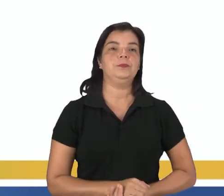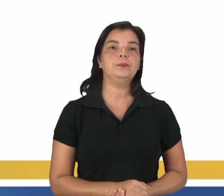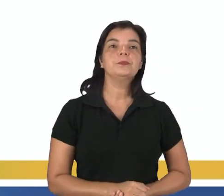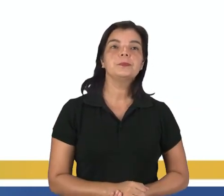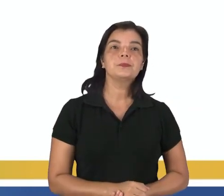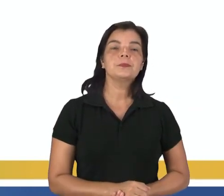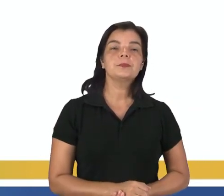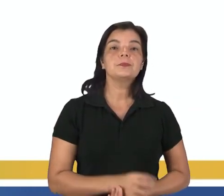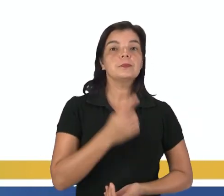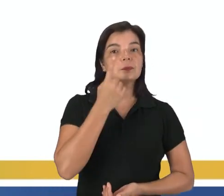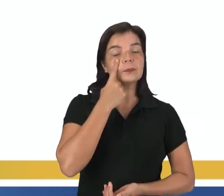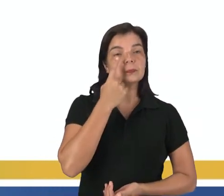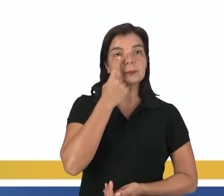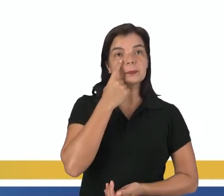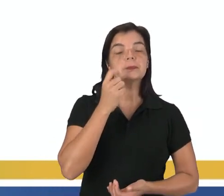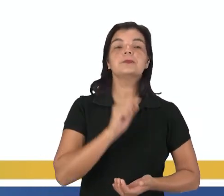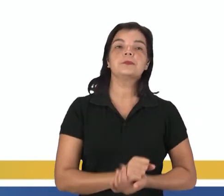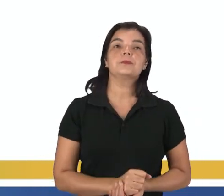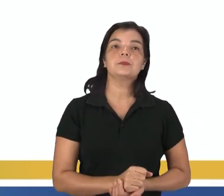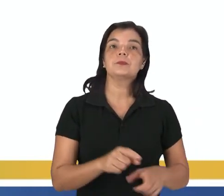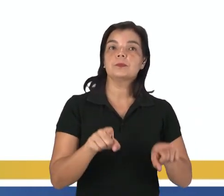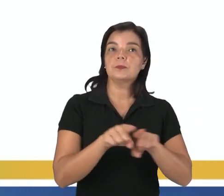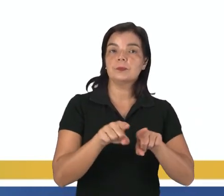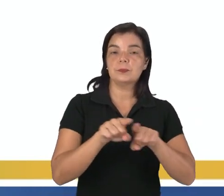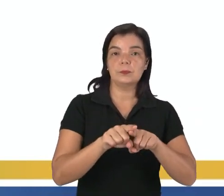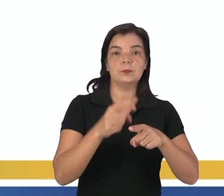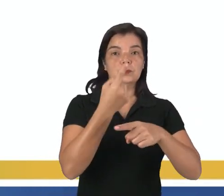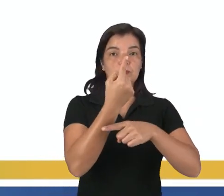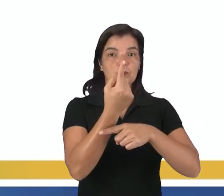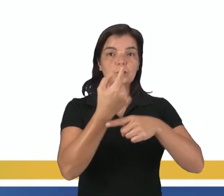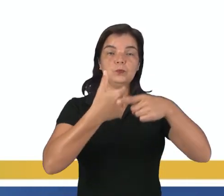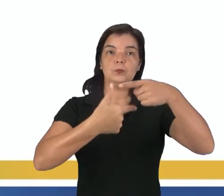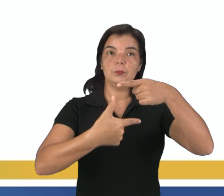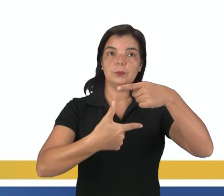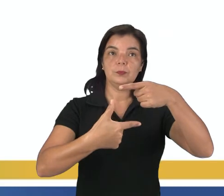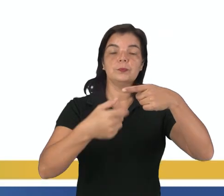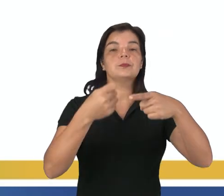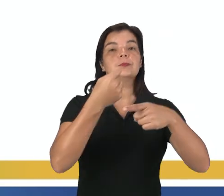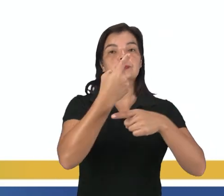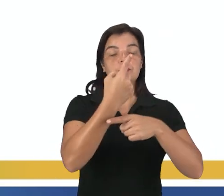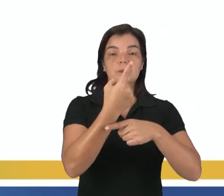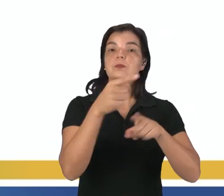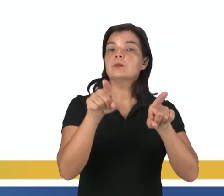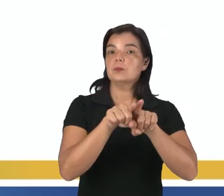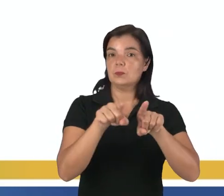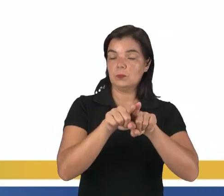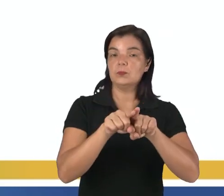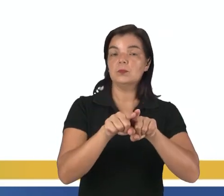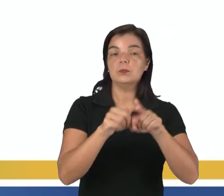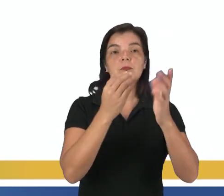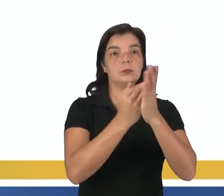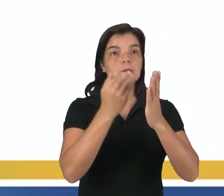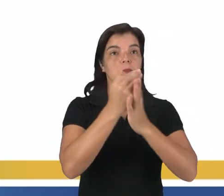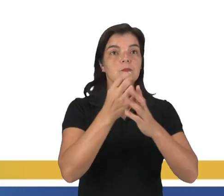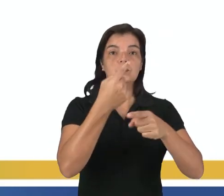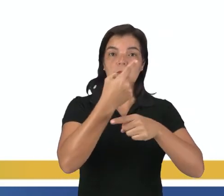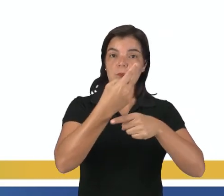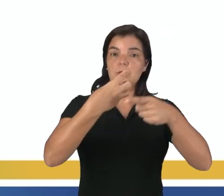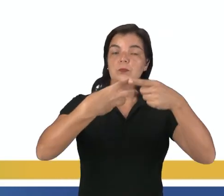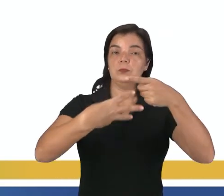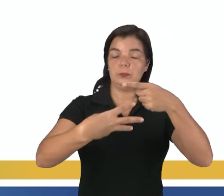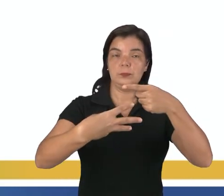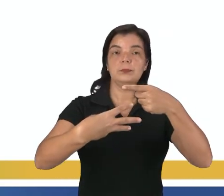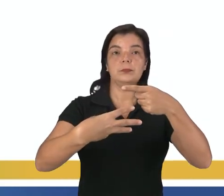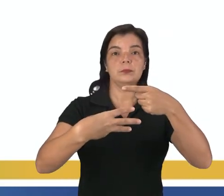decrescente. Então, observe aí que nós temos a fração 1/2, né, que seria uma fração maior, 1/3